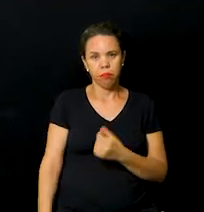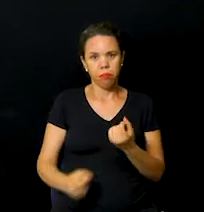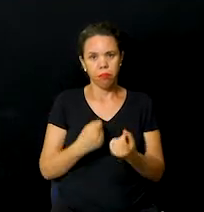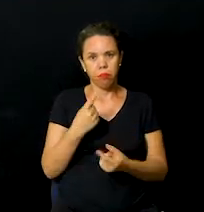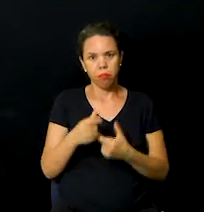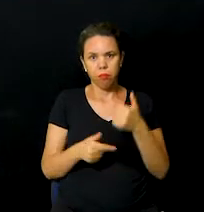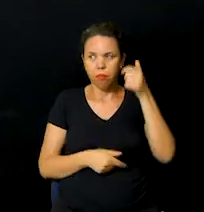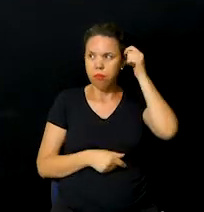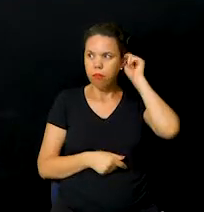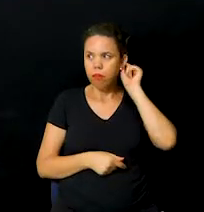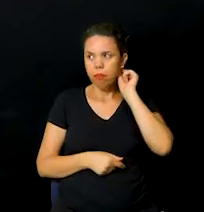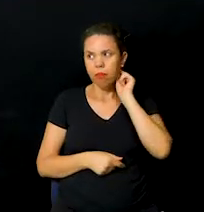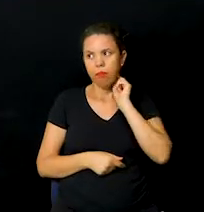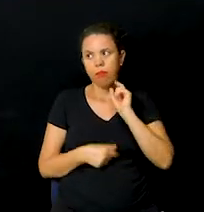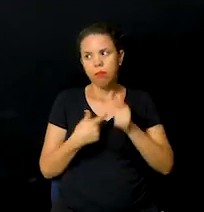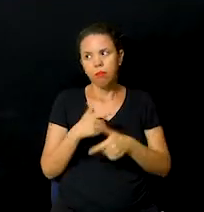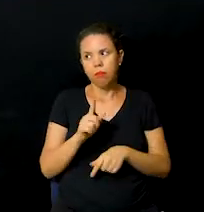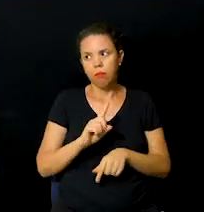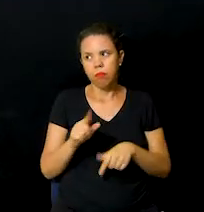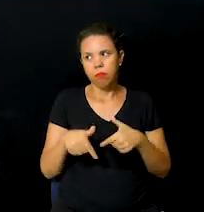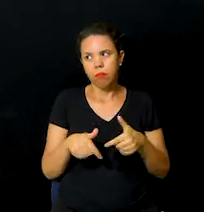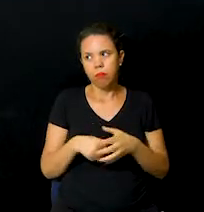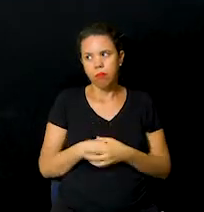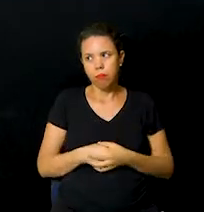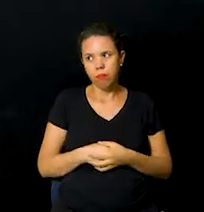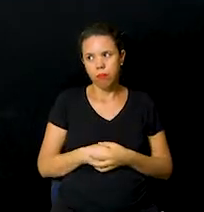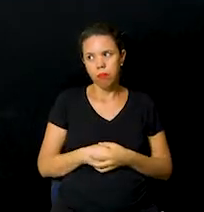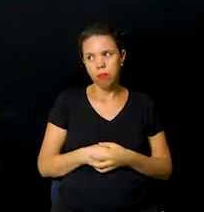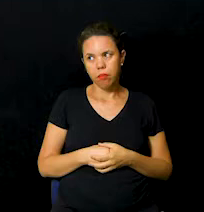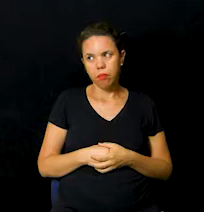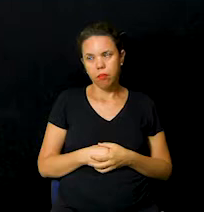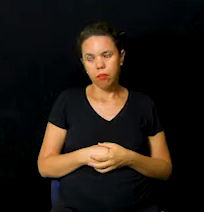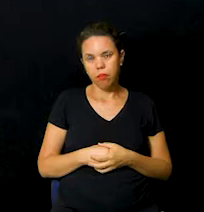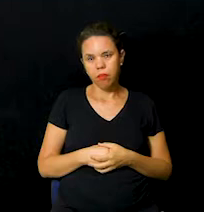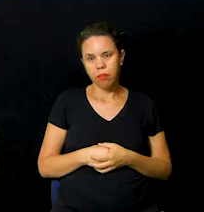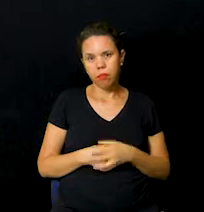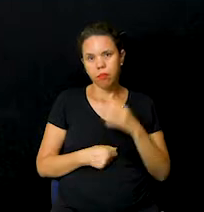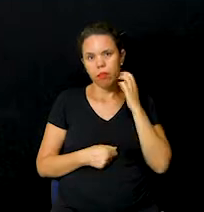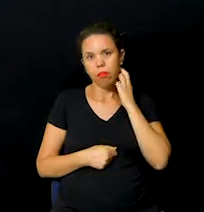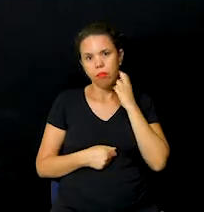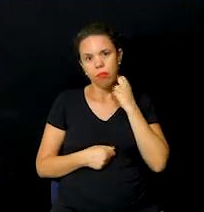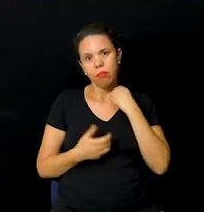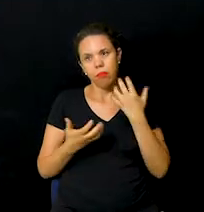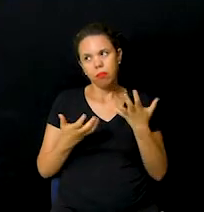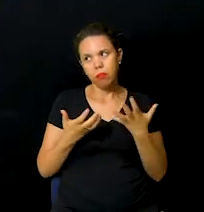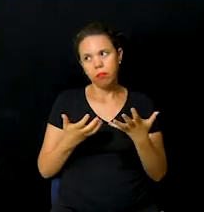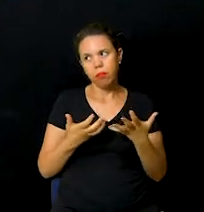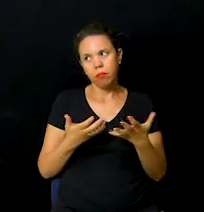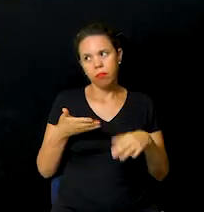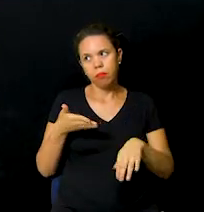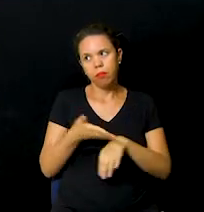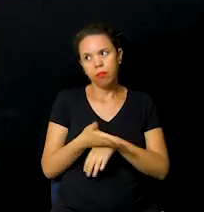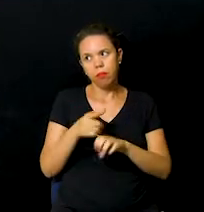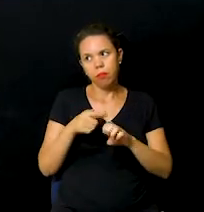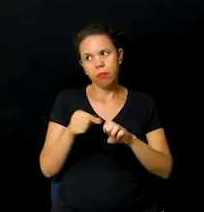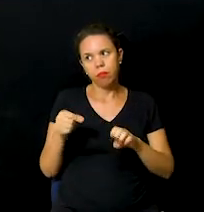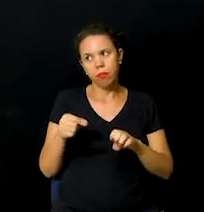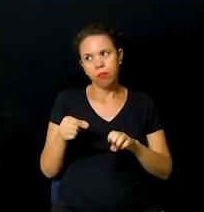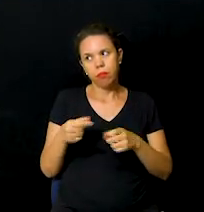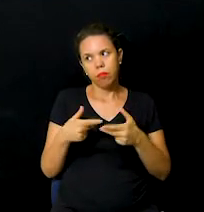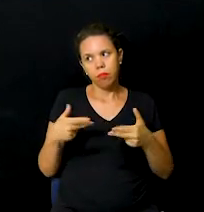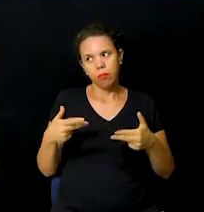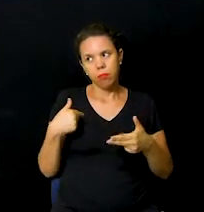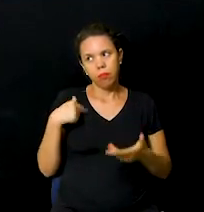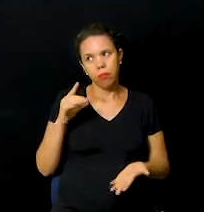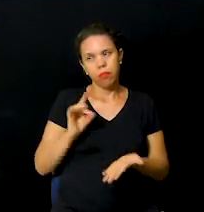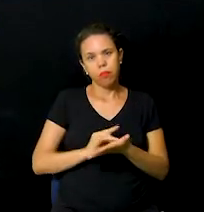eu exerço e algumas eu não exerço. Mas, assim, para quem está pretendendo entrar nessa área do empreendedorismo, uma coisa